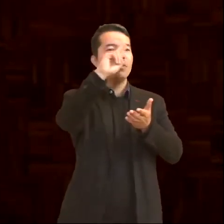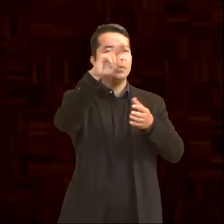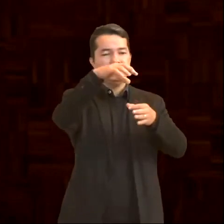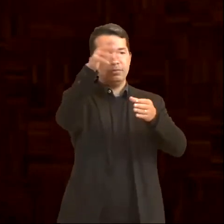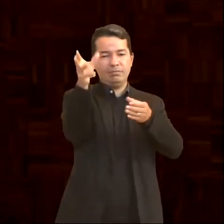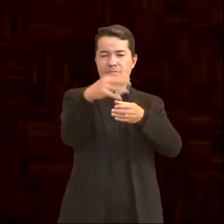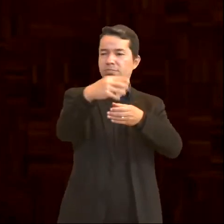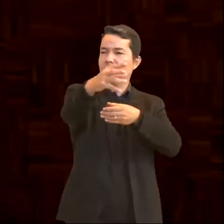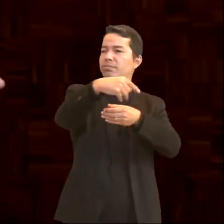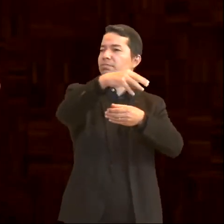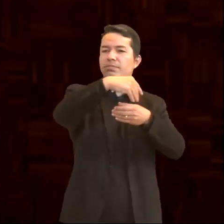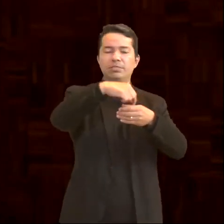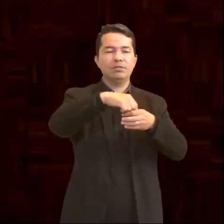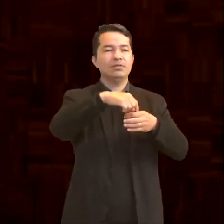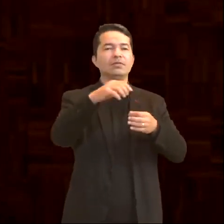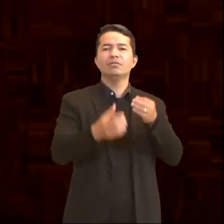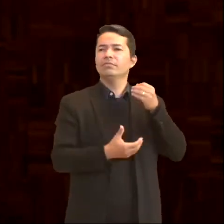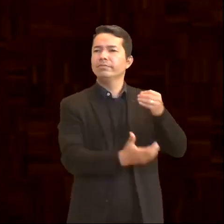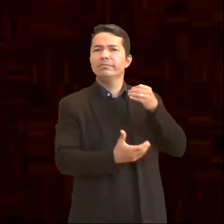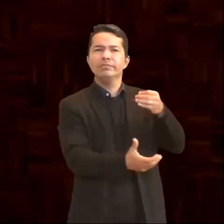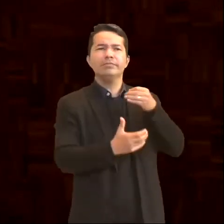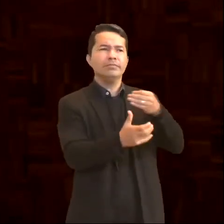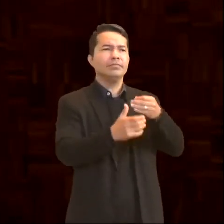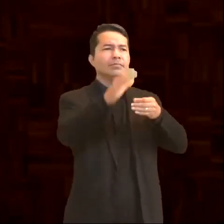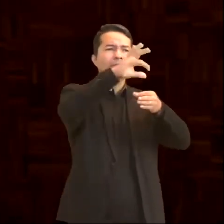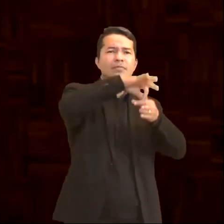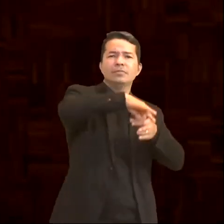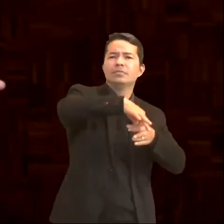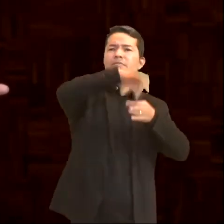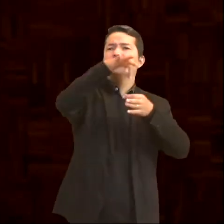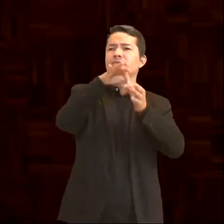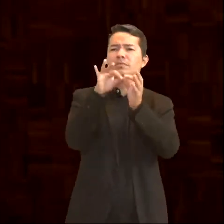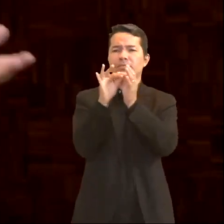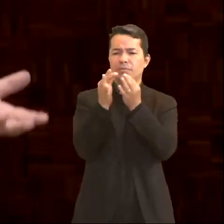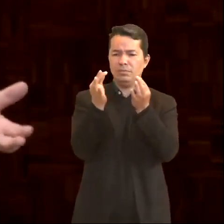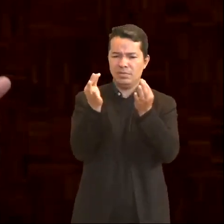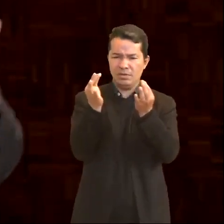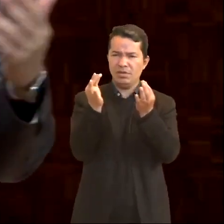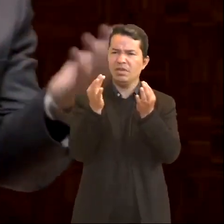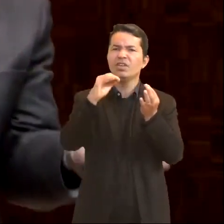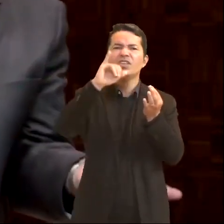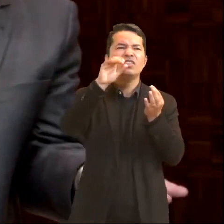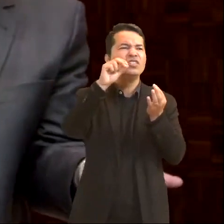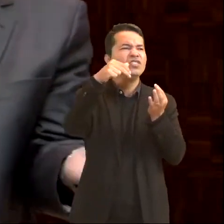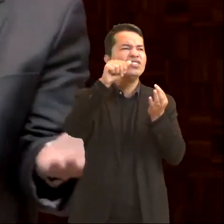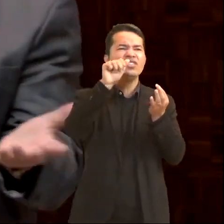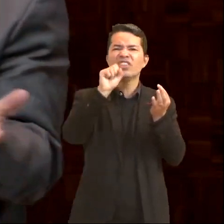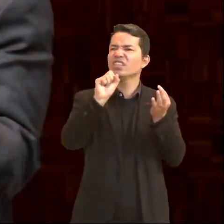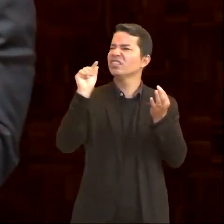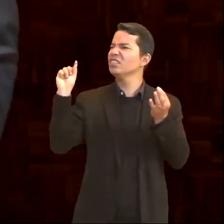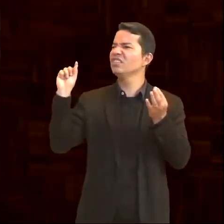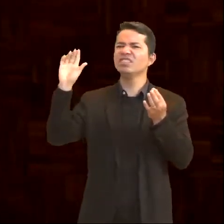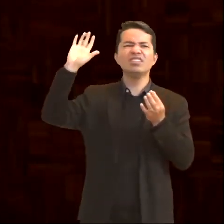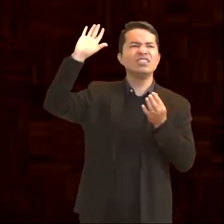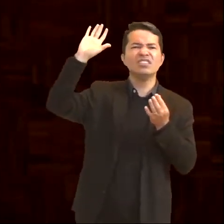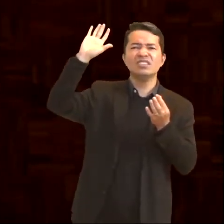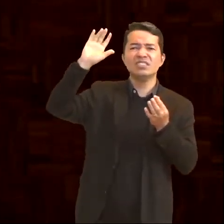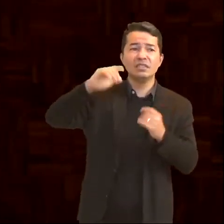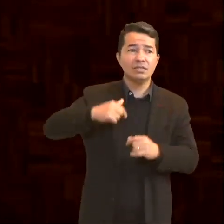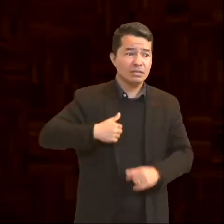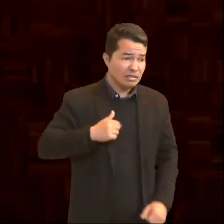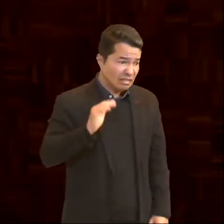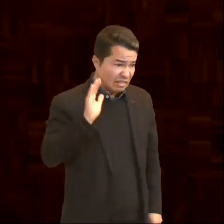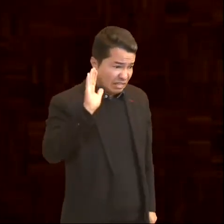a sorte? Com Jonas. E eles perguntam: quem é você? Você é um bandido? Você é um assassino? Ele diz: não, eu